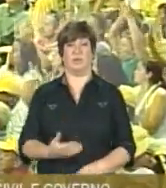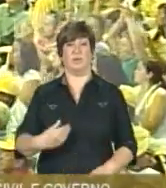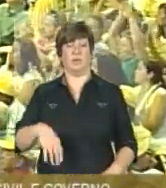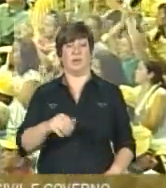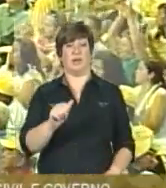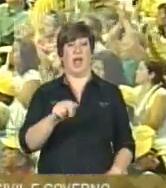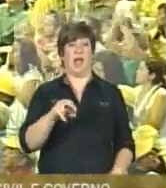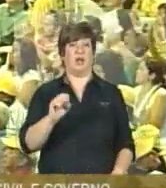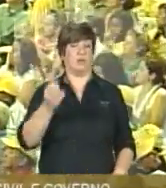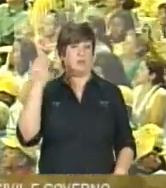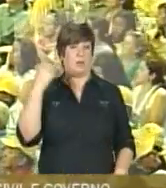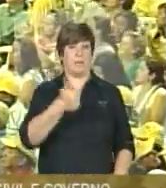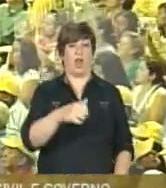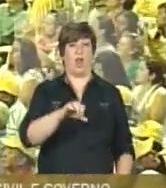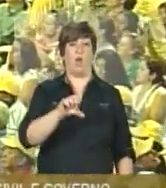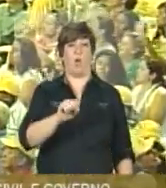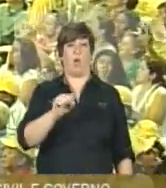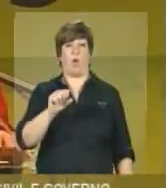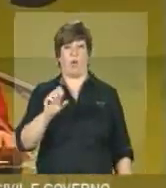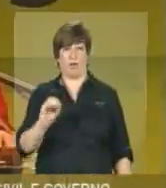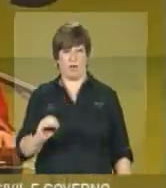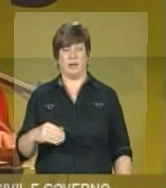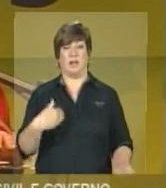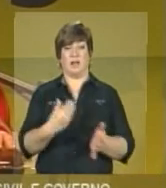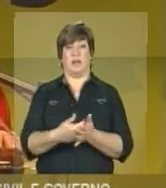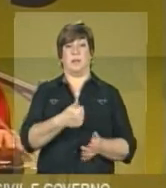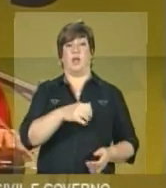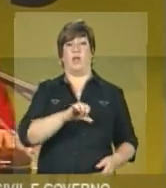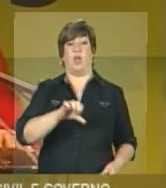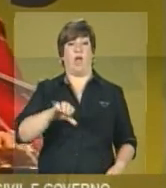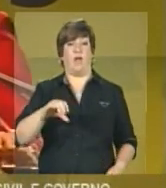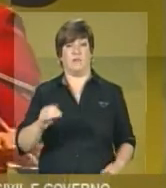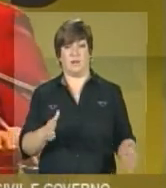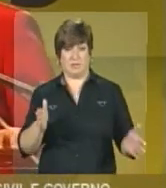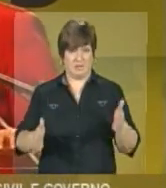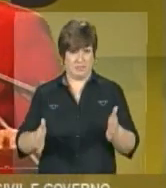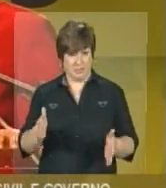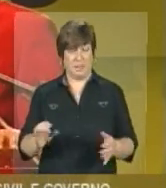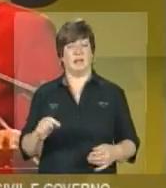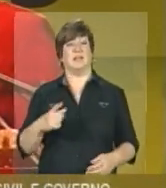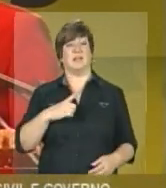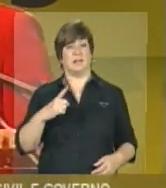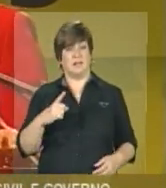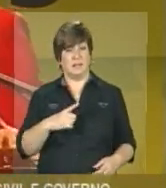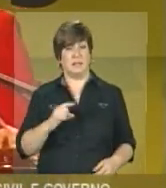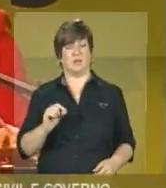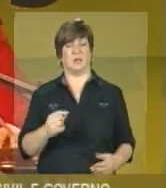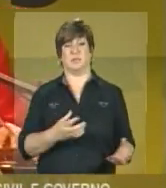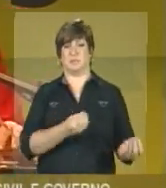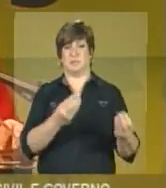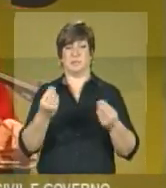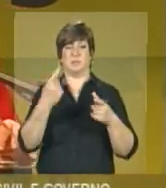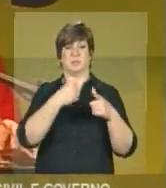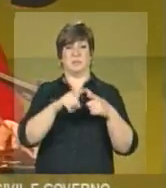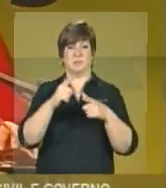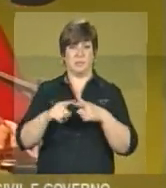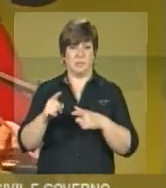anos 80 e 90, confrontados com profundos desequilíbrios